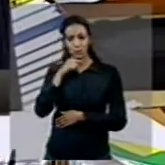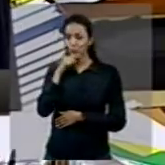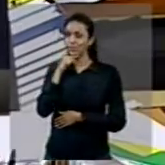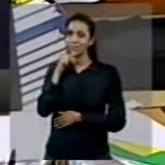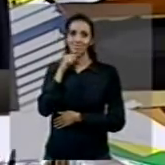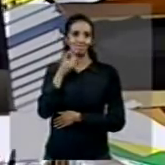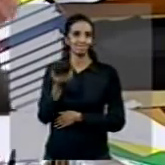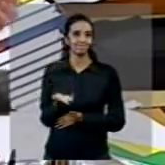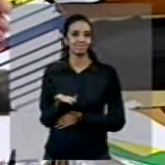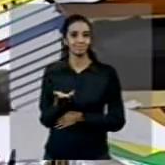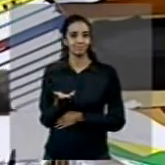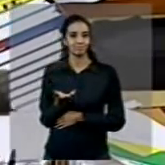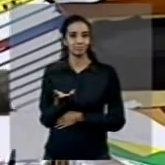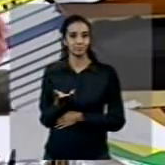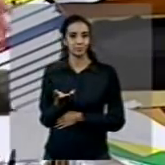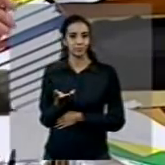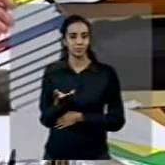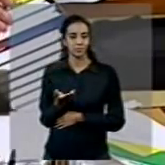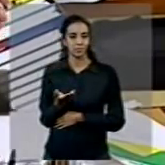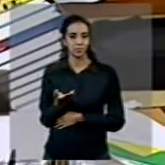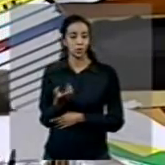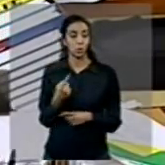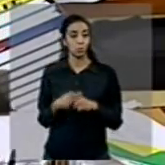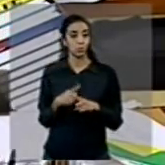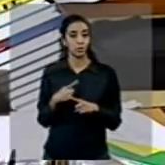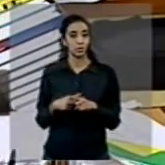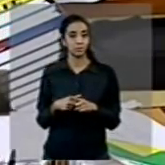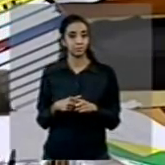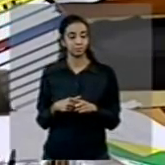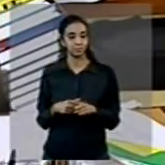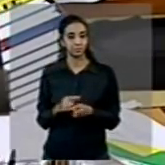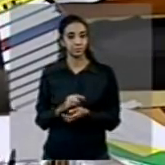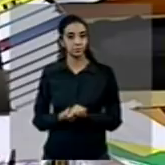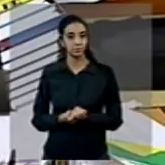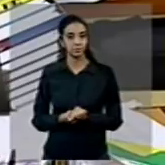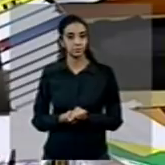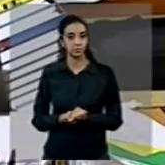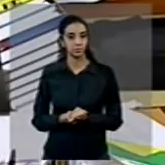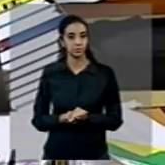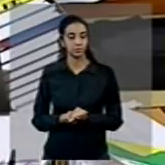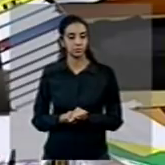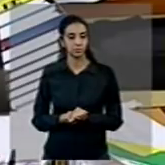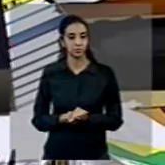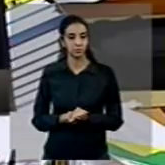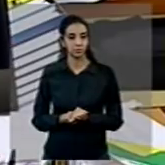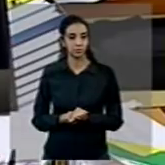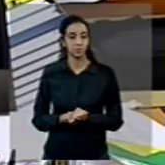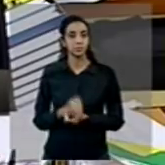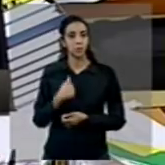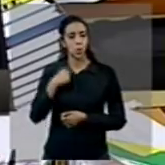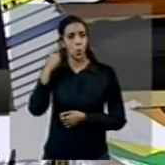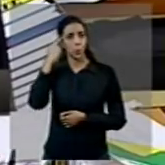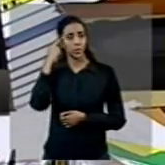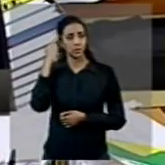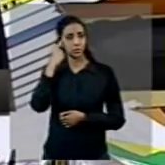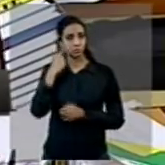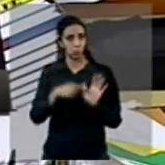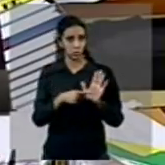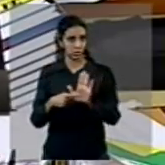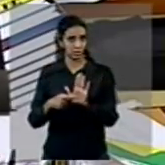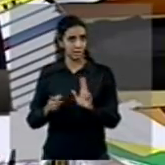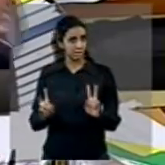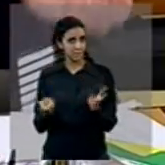A partir do momento, reafirmo, que sopeso aqui valores,